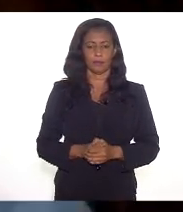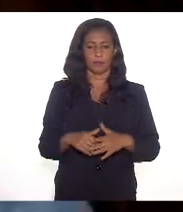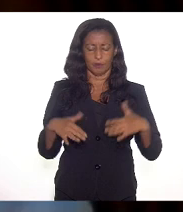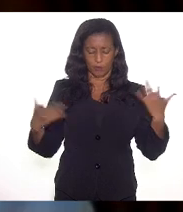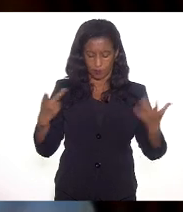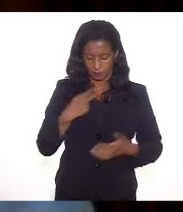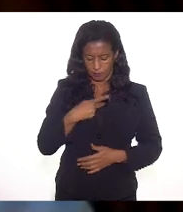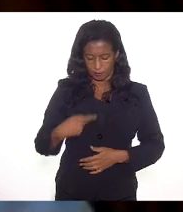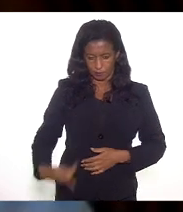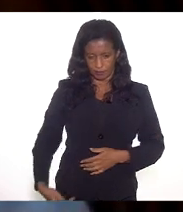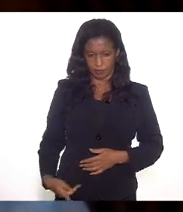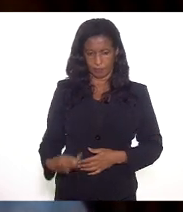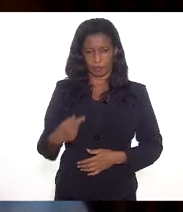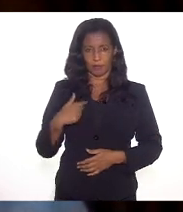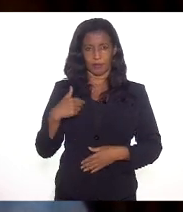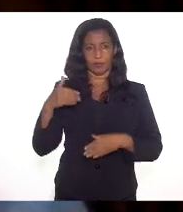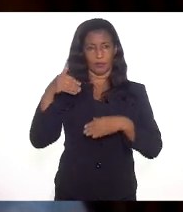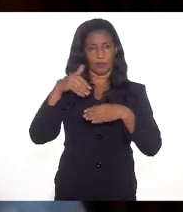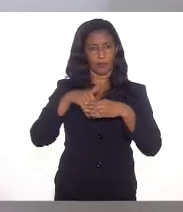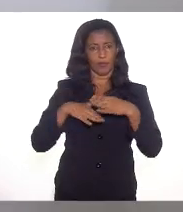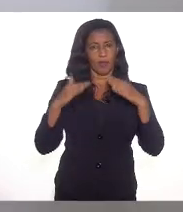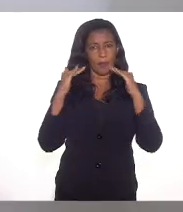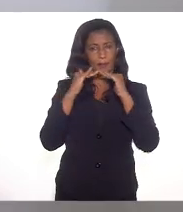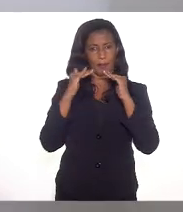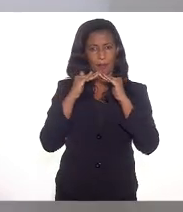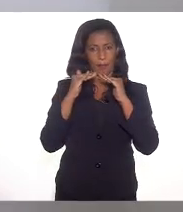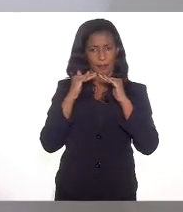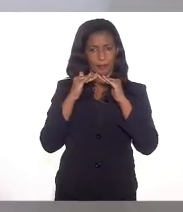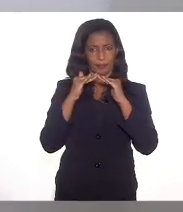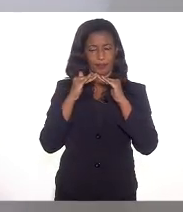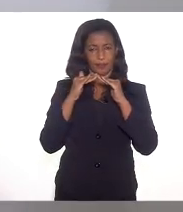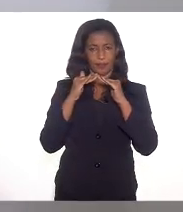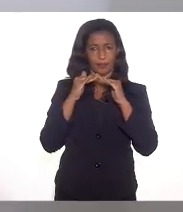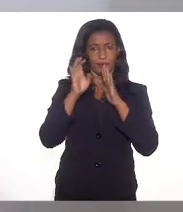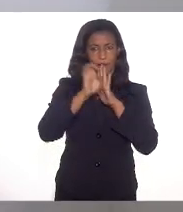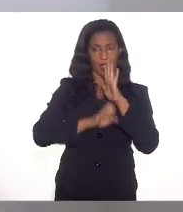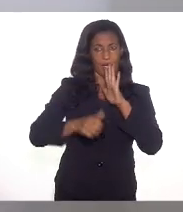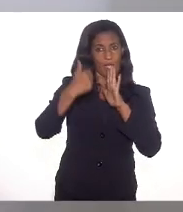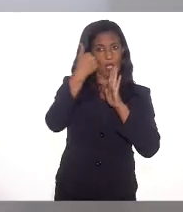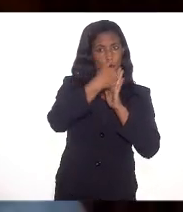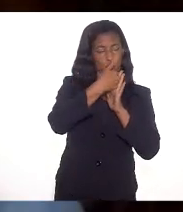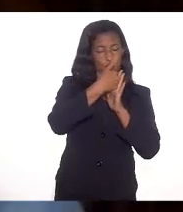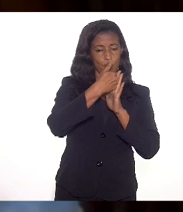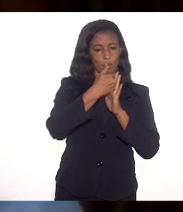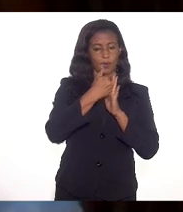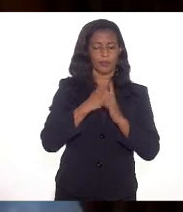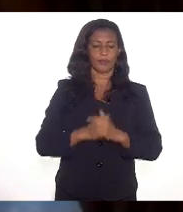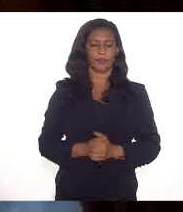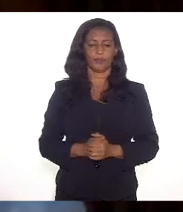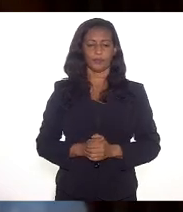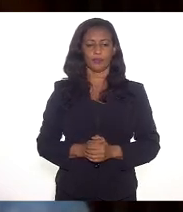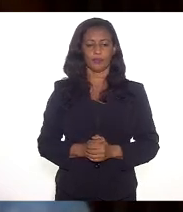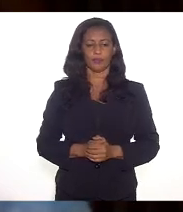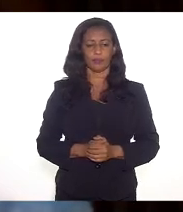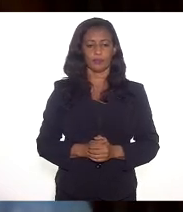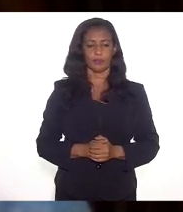presidente, o parecer é favorável à emenda 1. Favorável com subemenda à emenda 1 da Comissão de